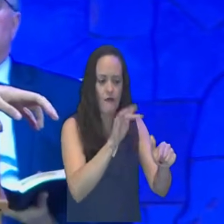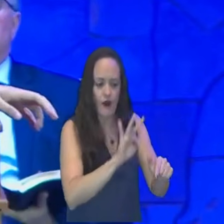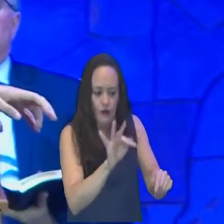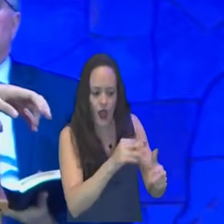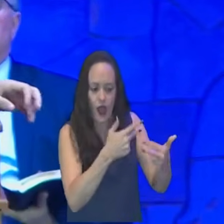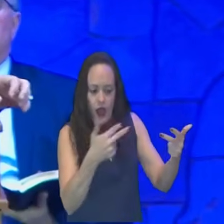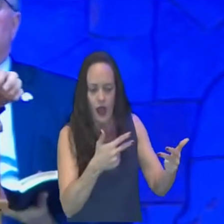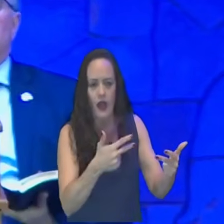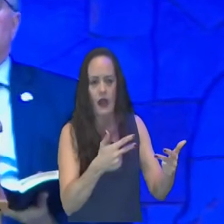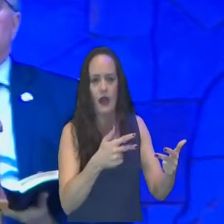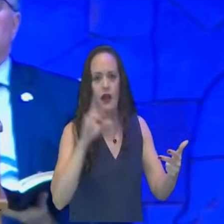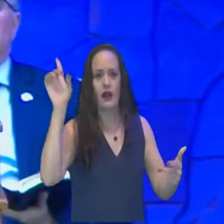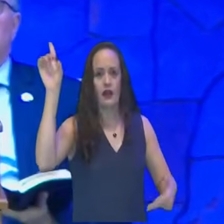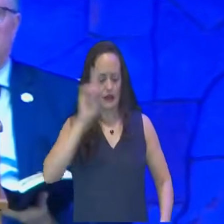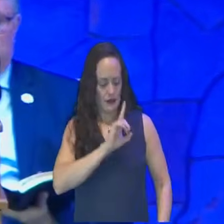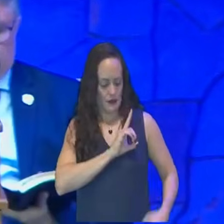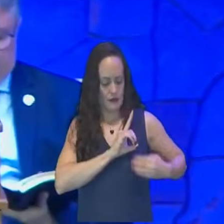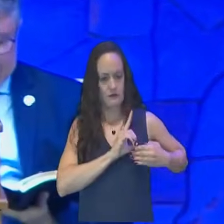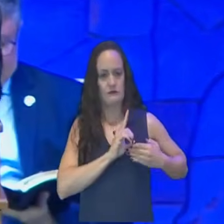coração.